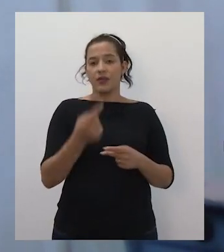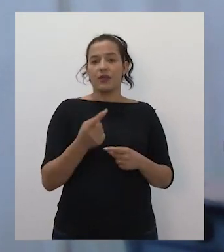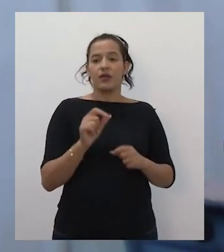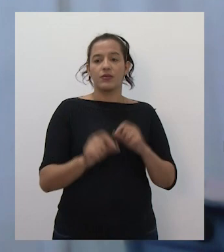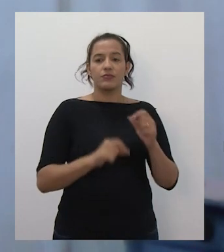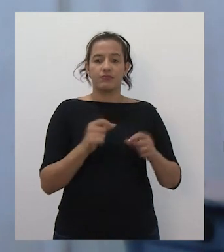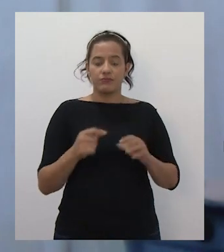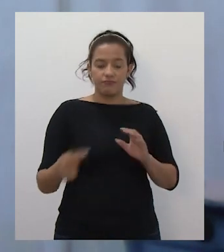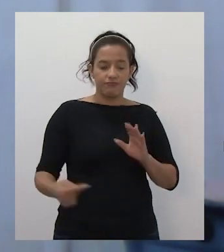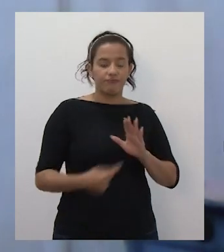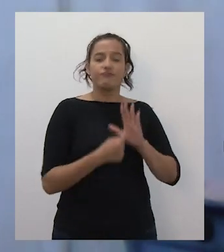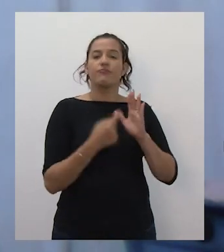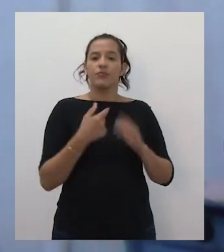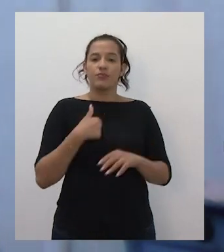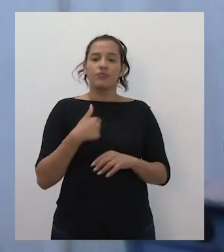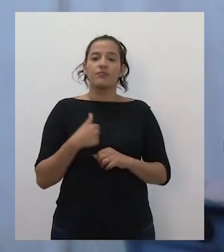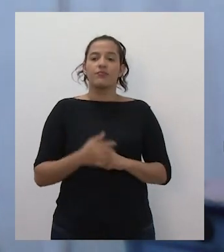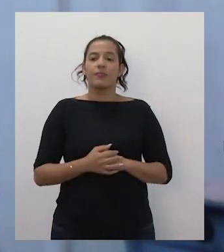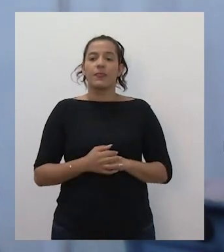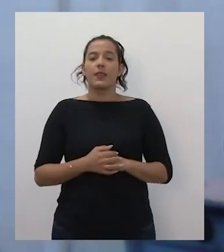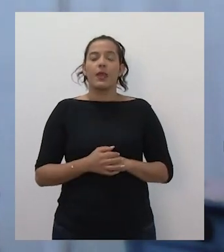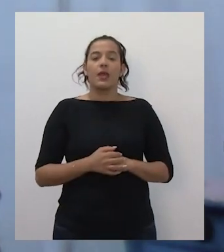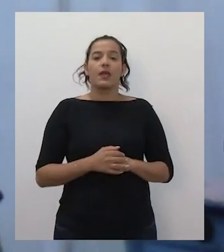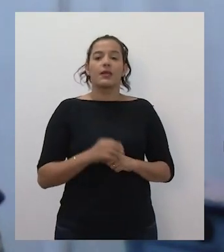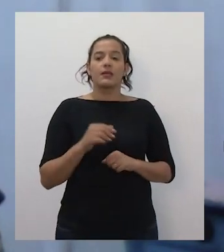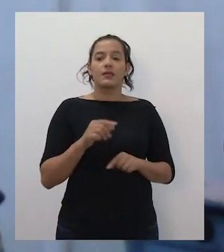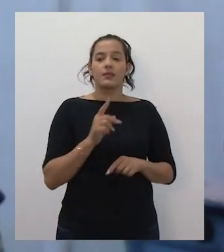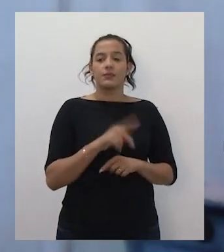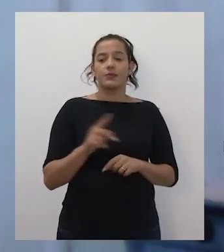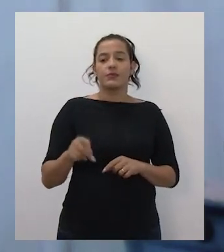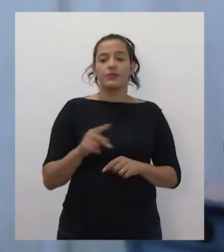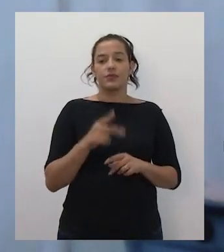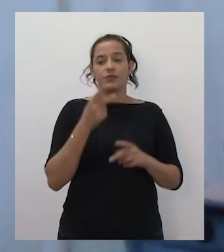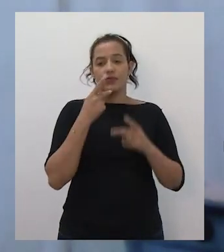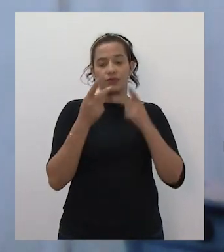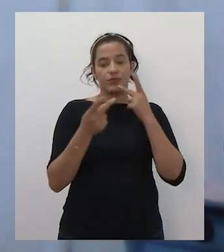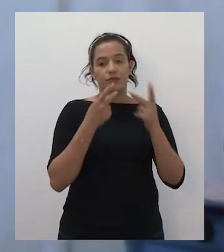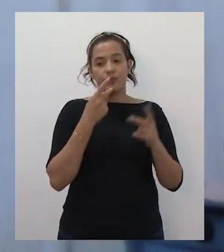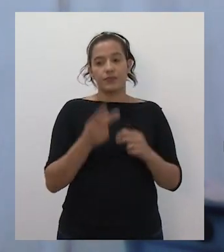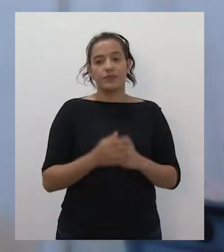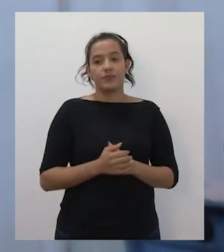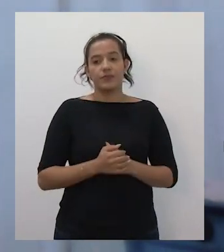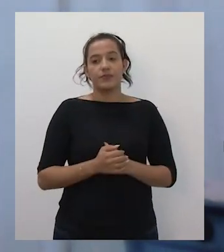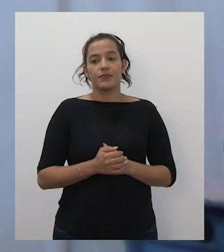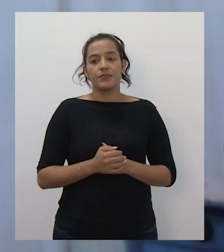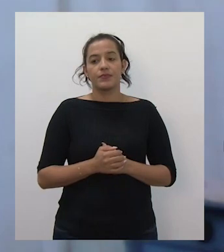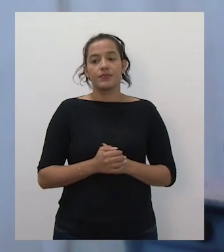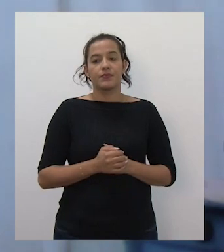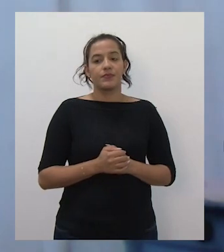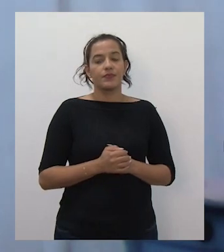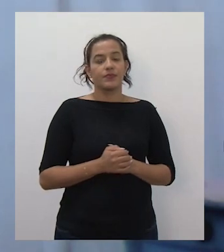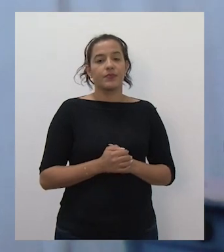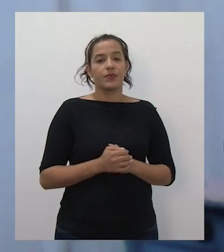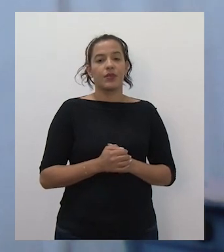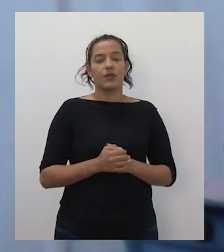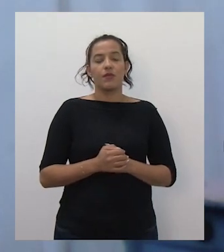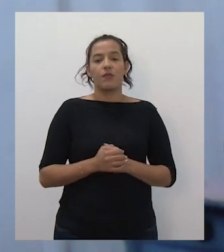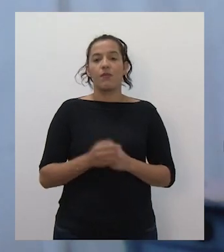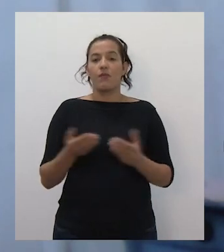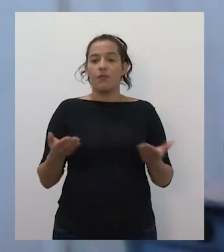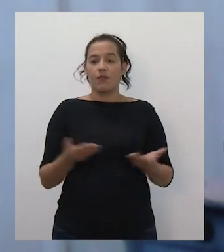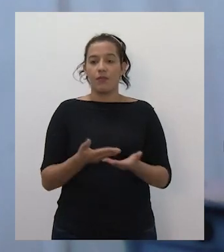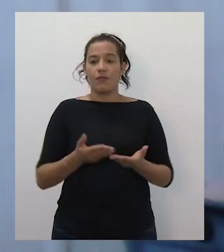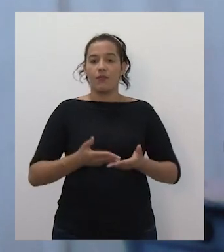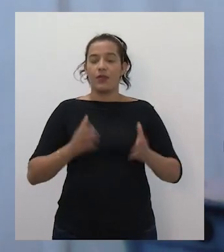para ela, né? E assim, o que os professores estão trazendo agora é o seguinte: em um momento em que a gente já